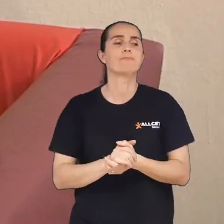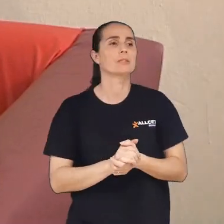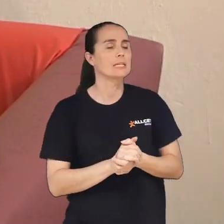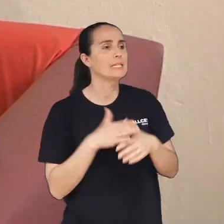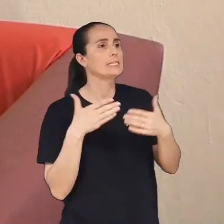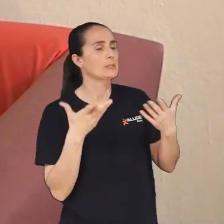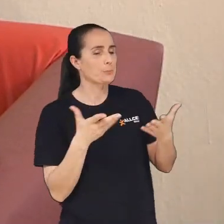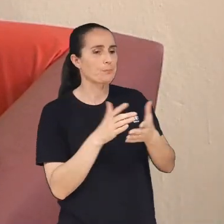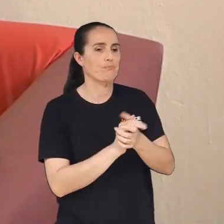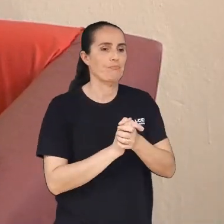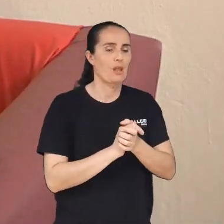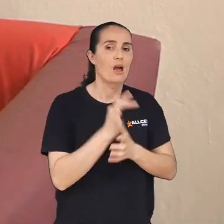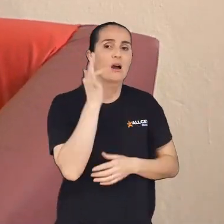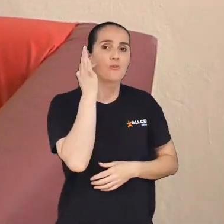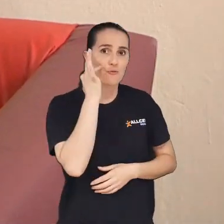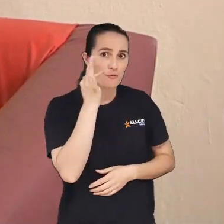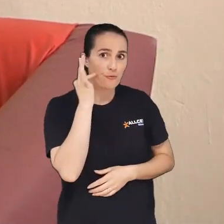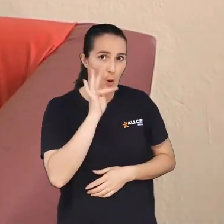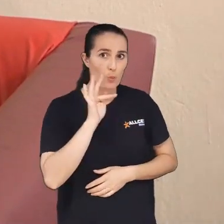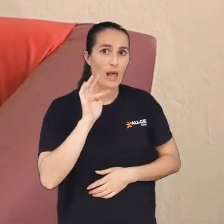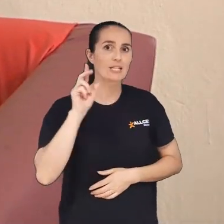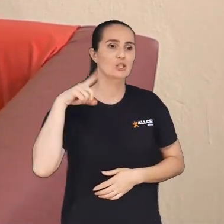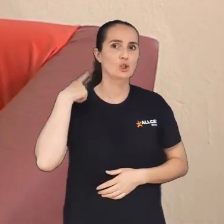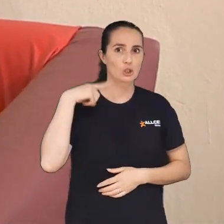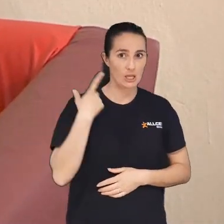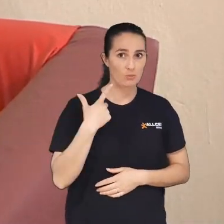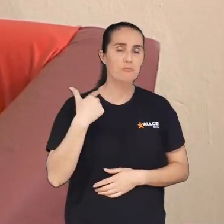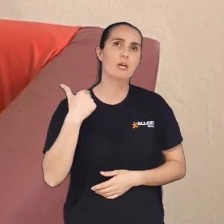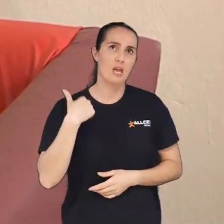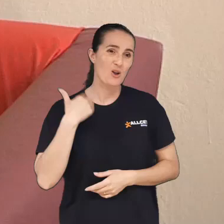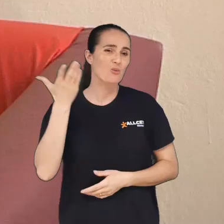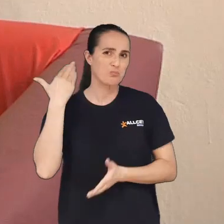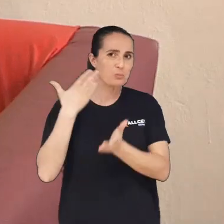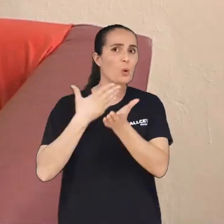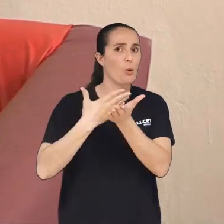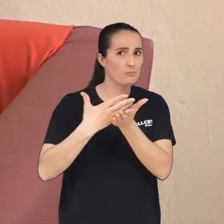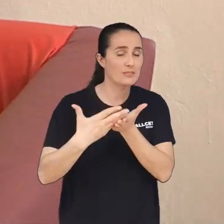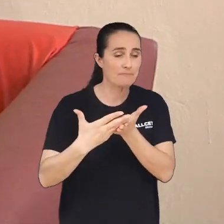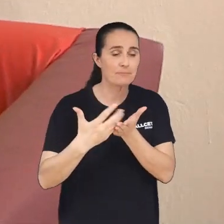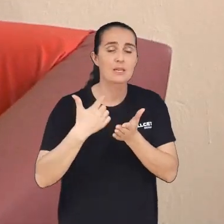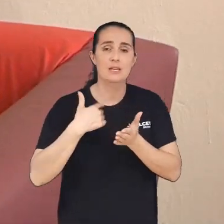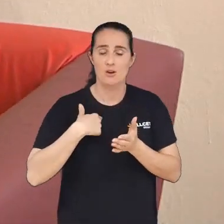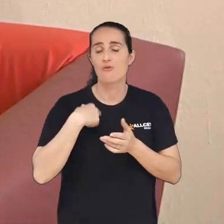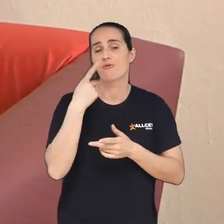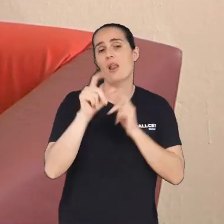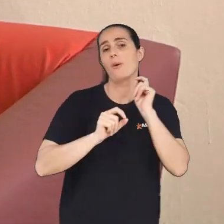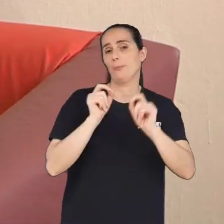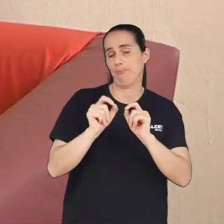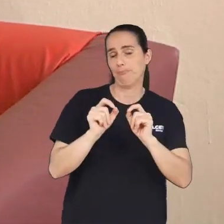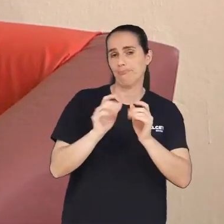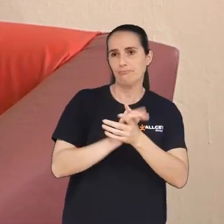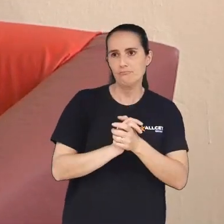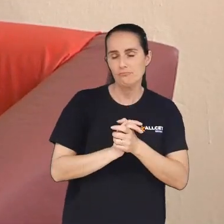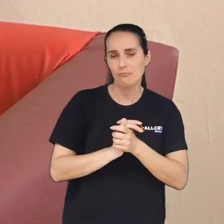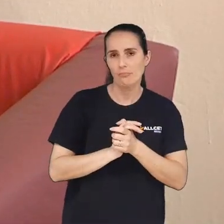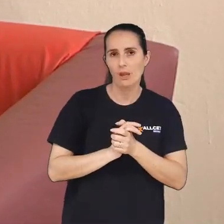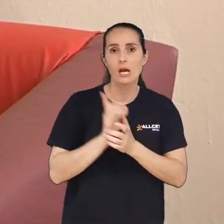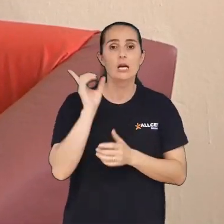Direito, eu iniciei ela e eu digo o seguinte, Direito deveria ser